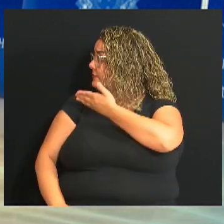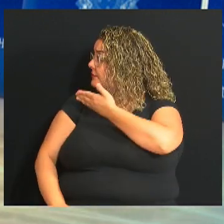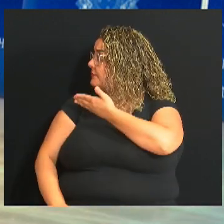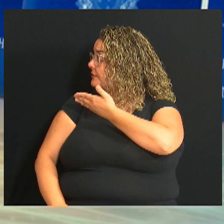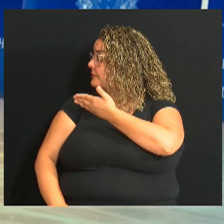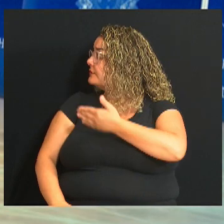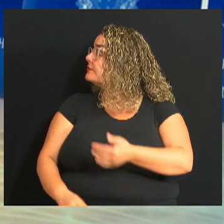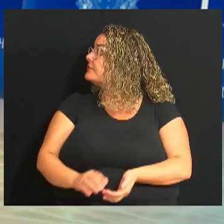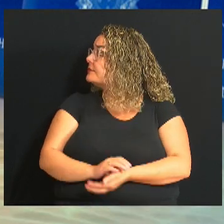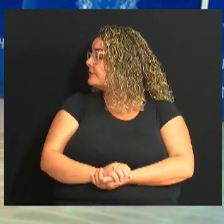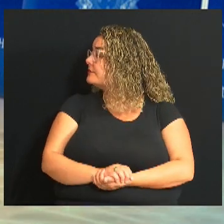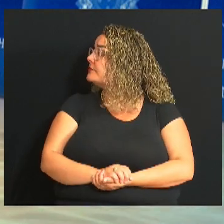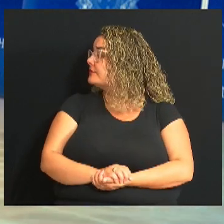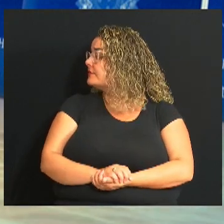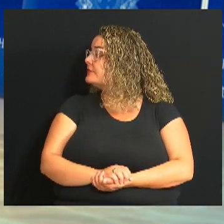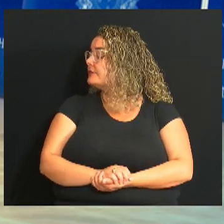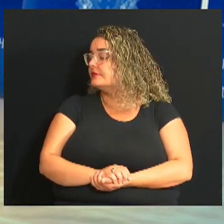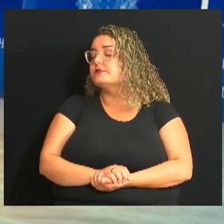eletrônico